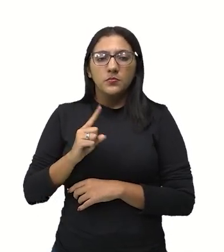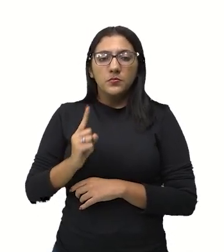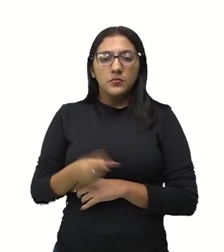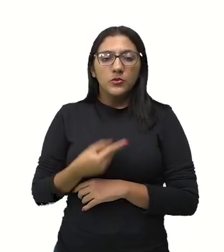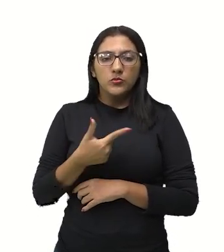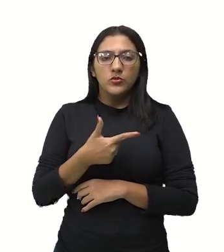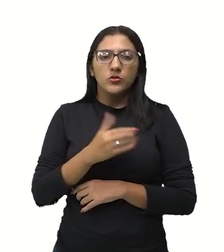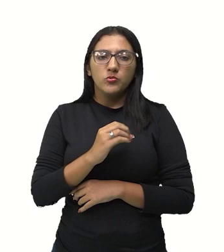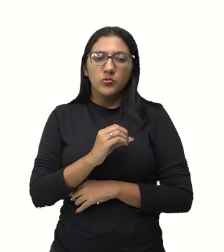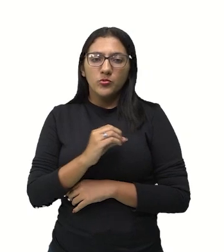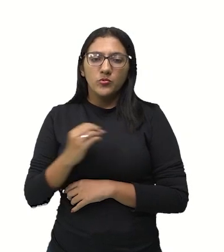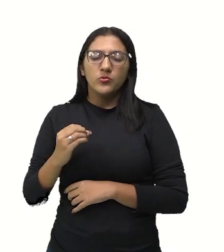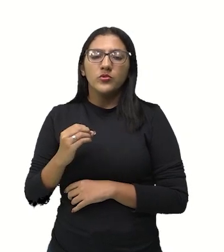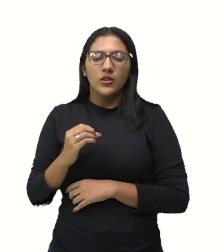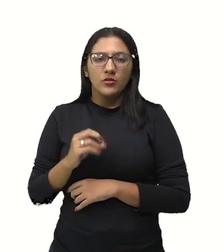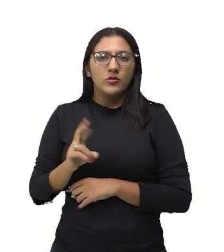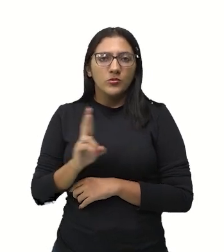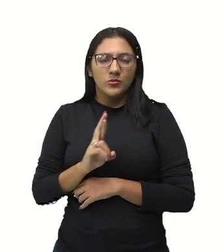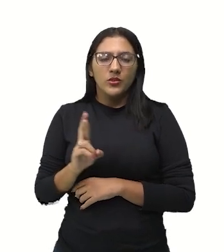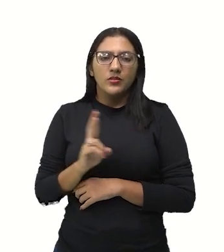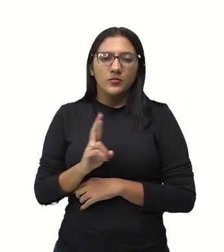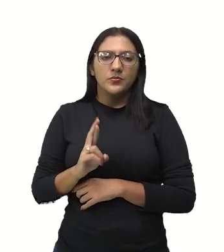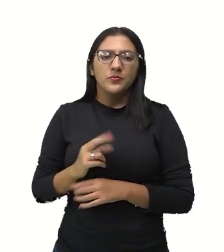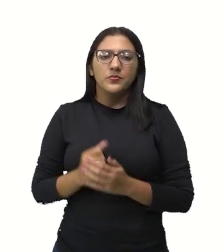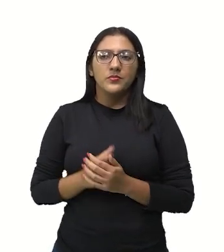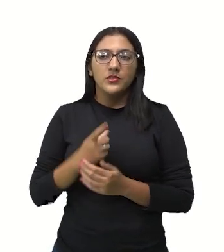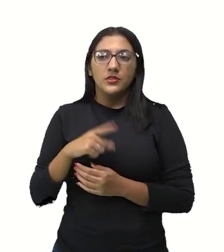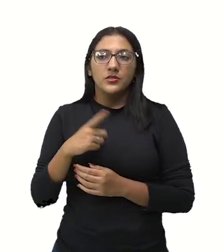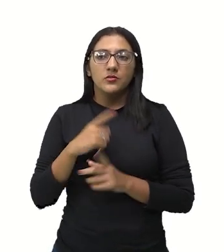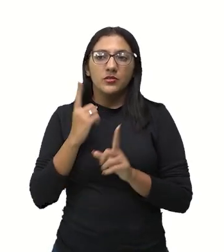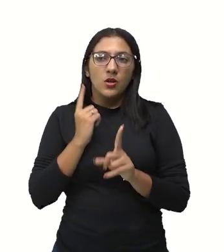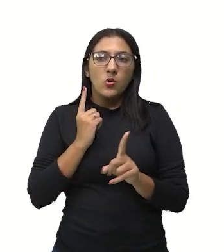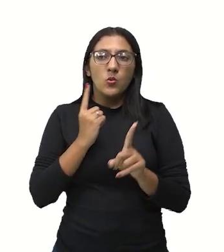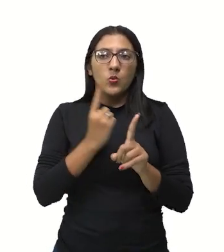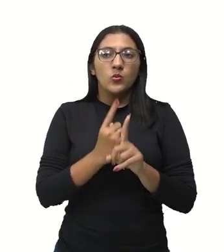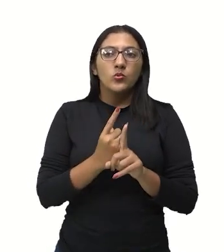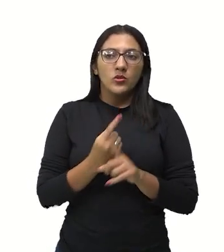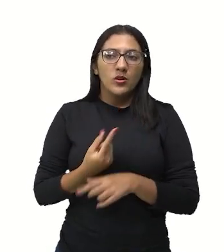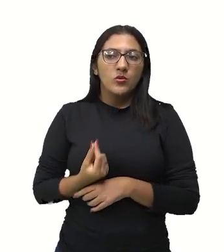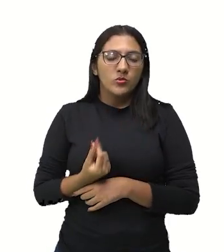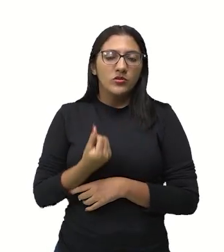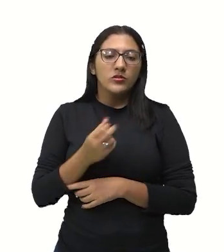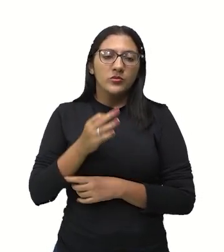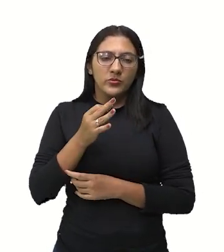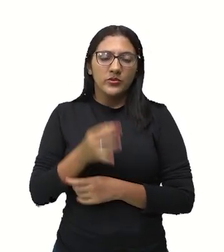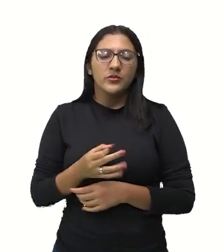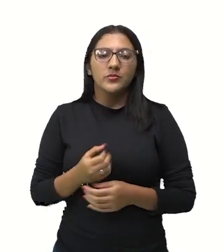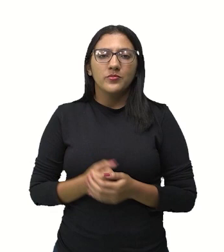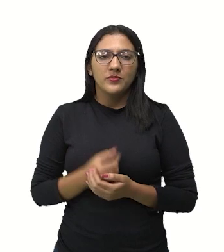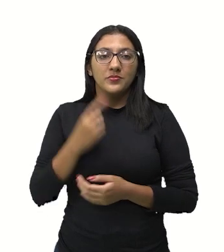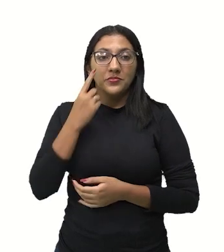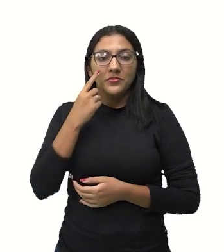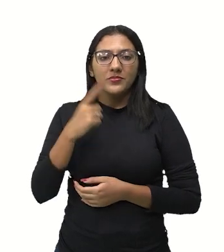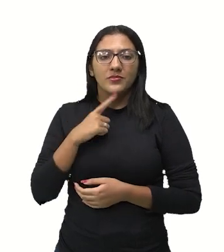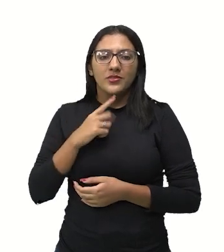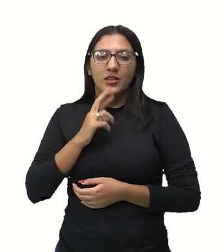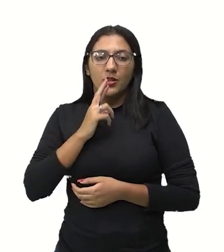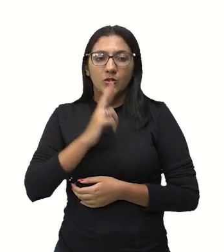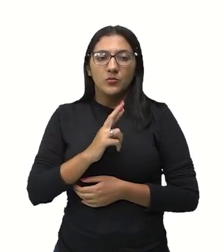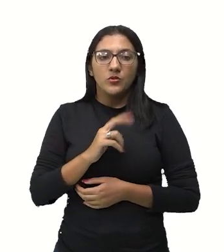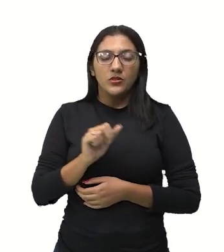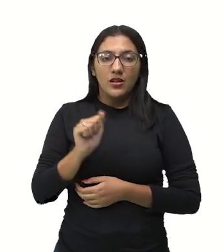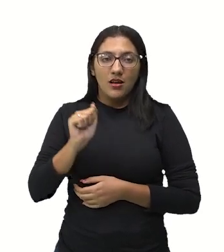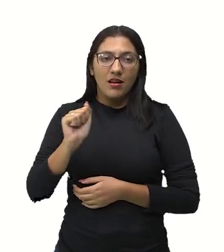1.200. Reais. Esse aqui é o valor do juro, beleza? Aqui é a nossa resposta da letra